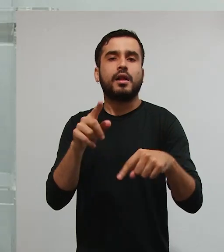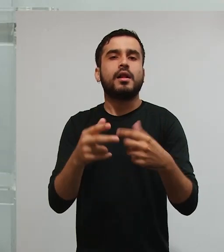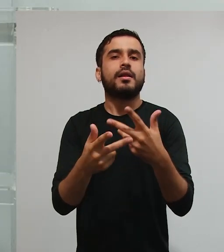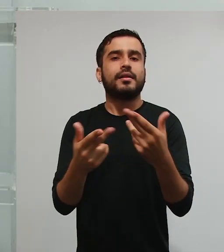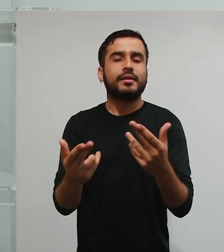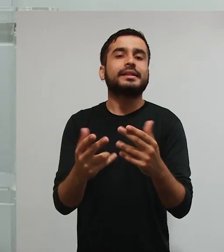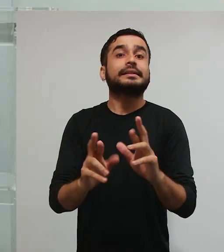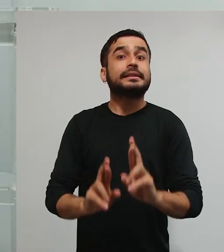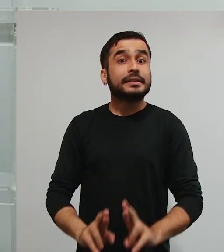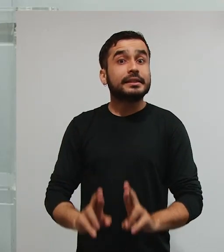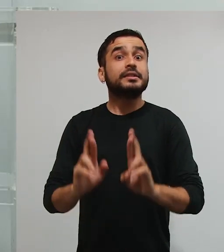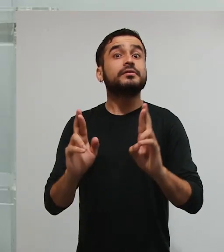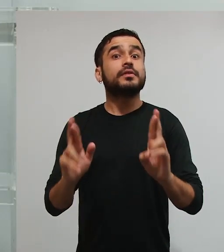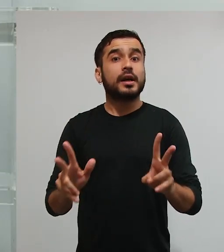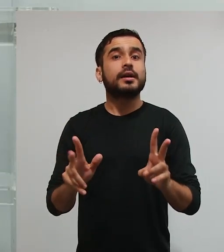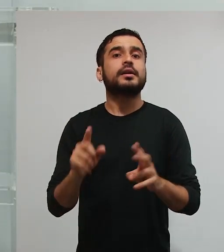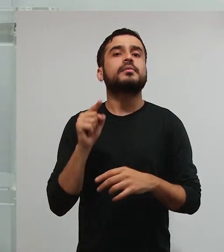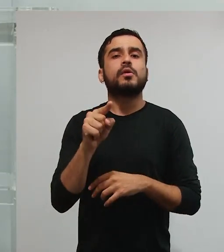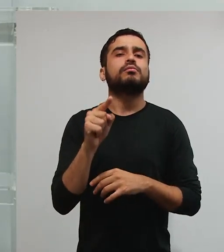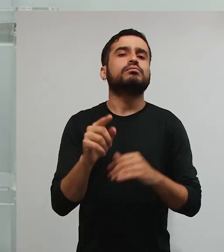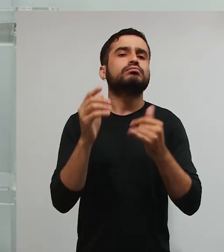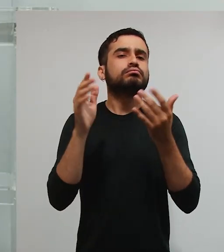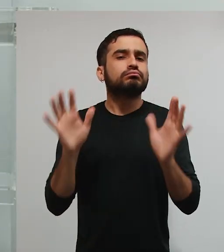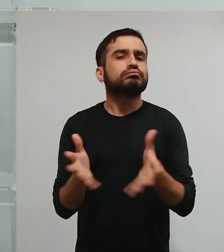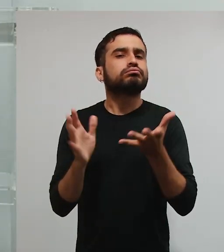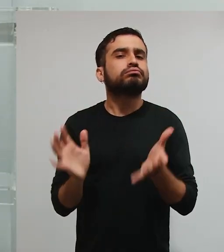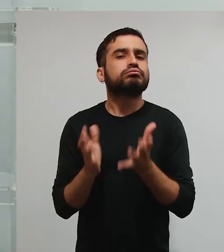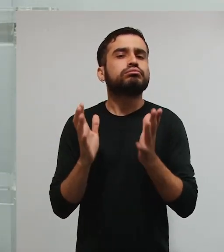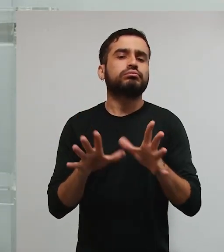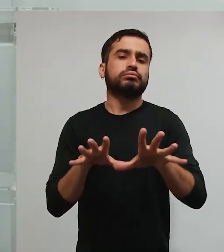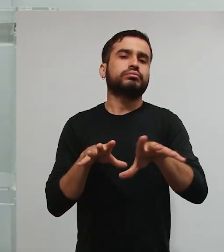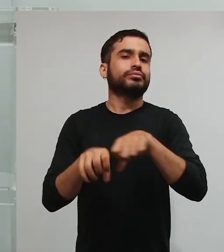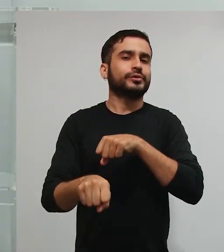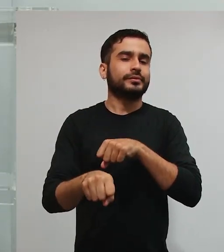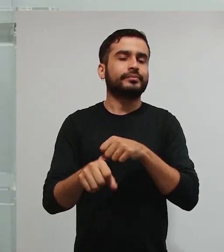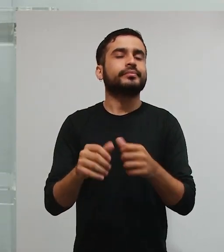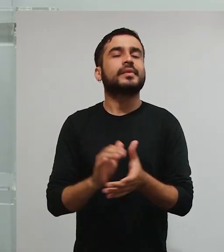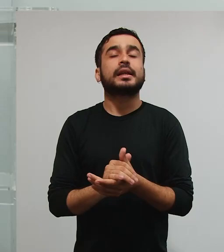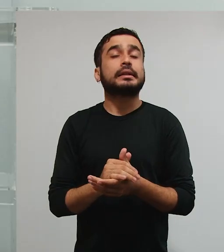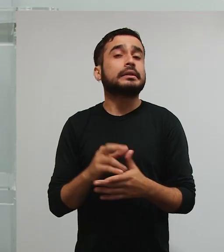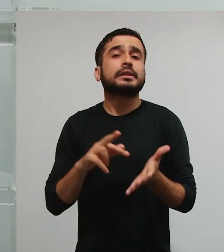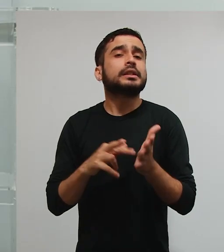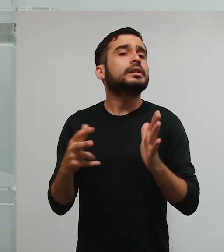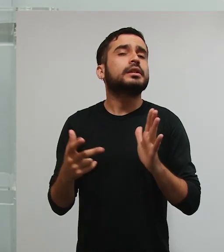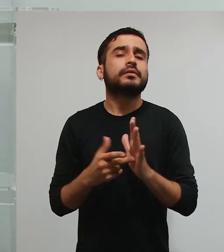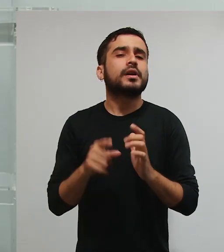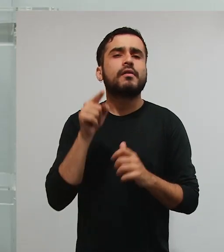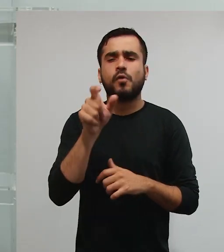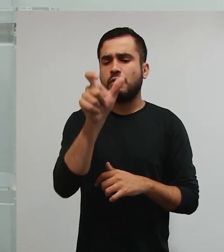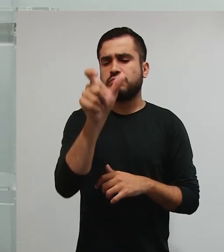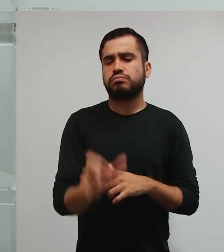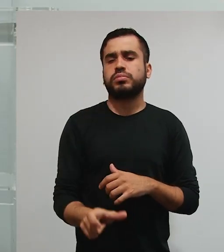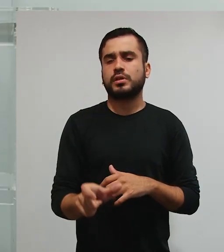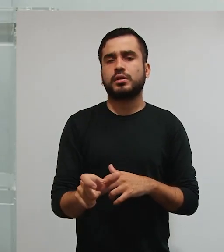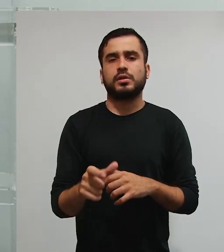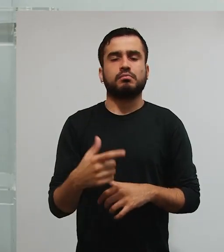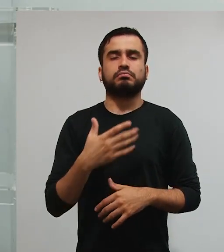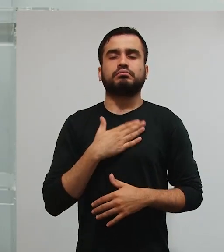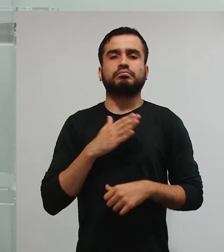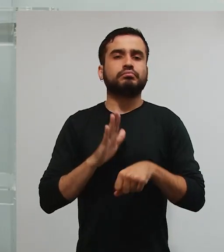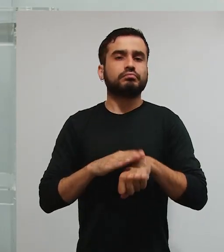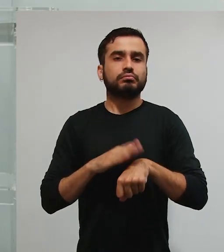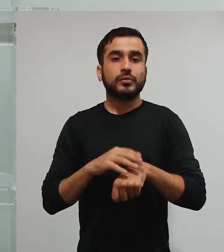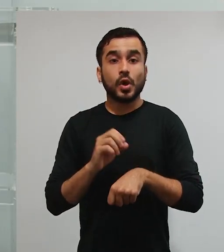recursos diferentes para você promover a formação. A formação não significa necessariamente que é você do